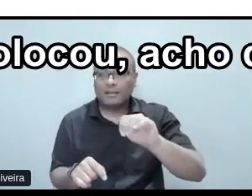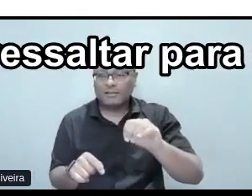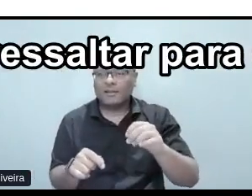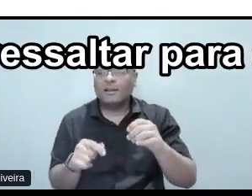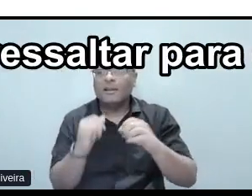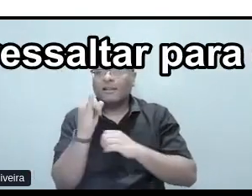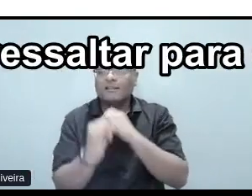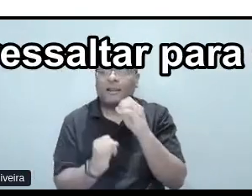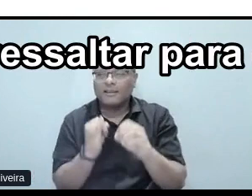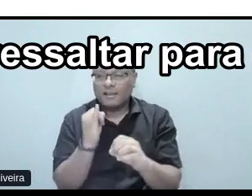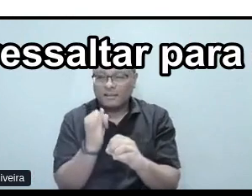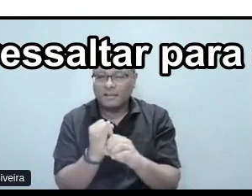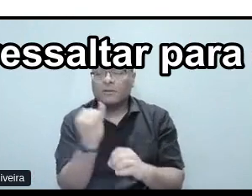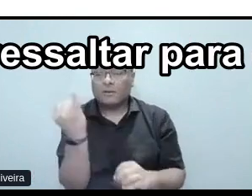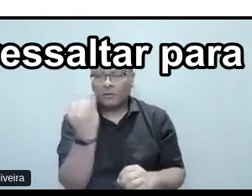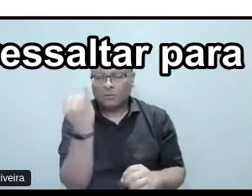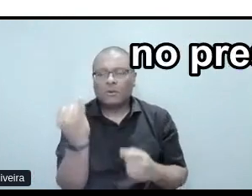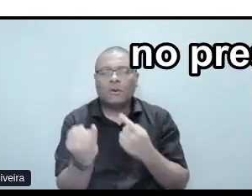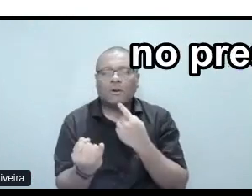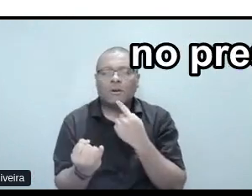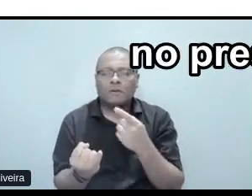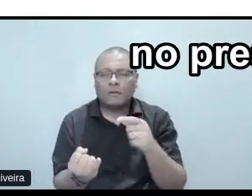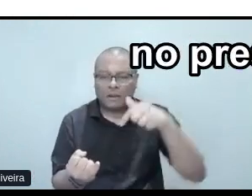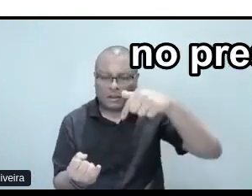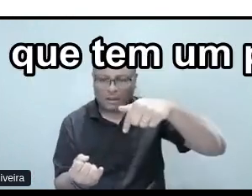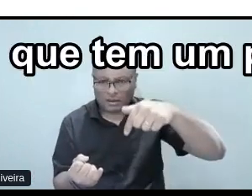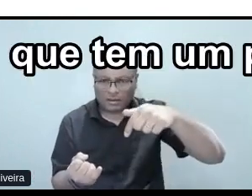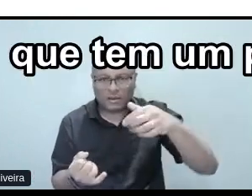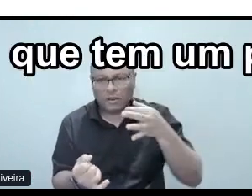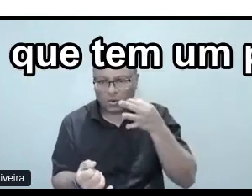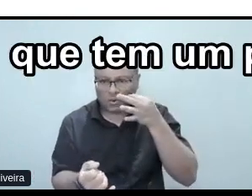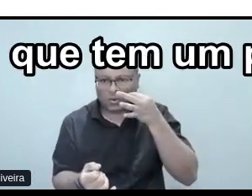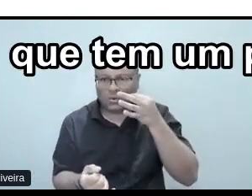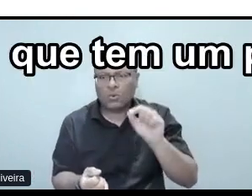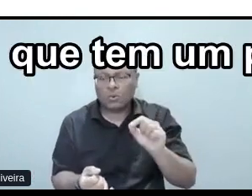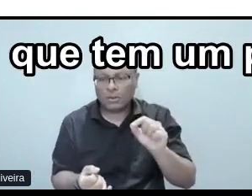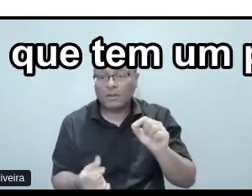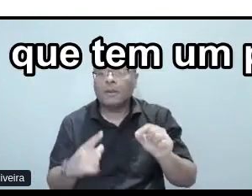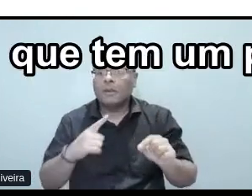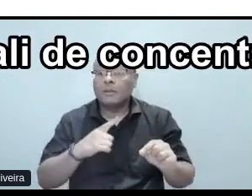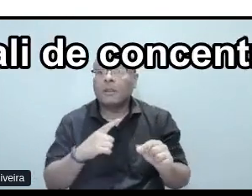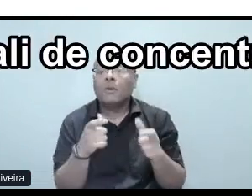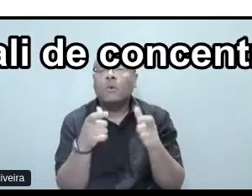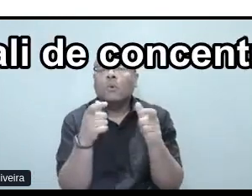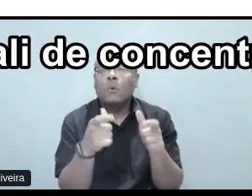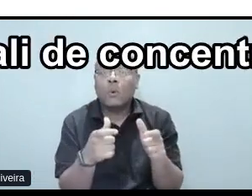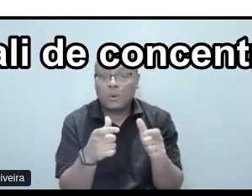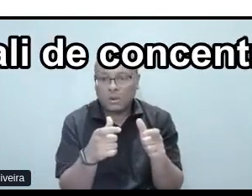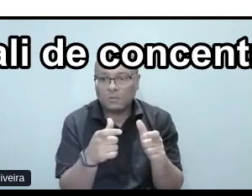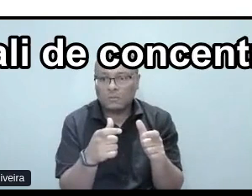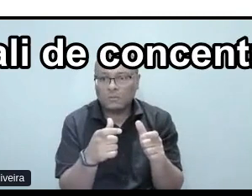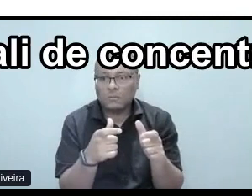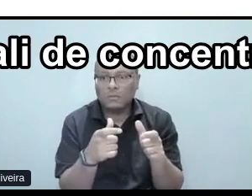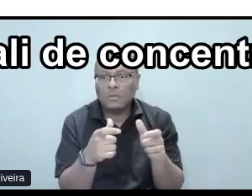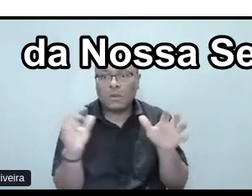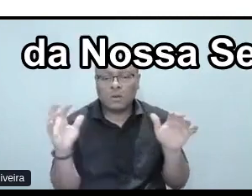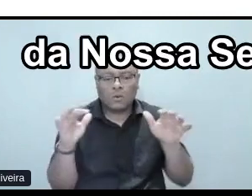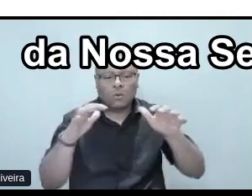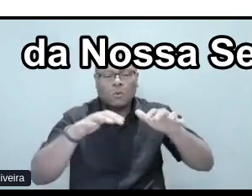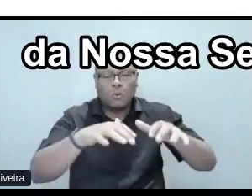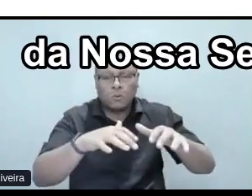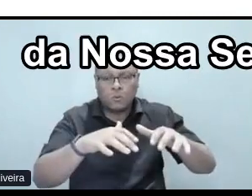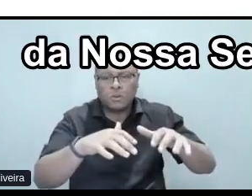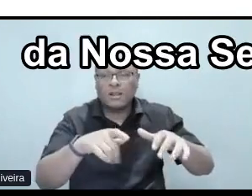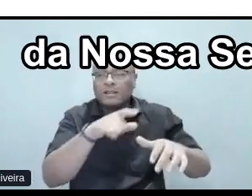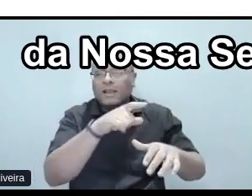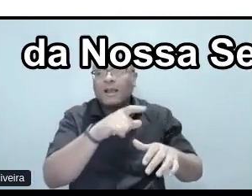que é importante ressaltar para quem está aqui no presencial, que tem um ponto também ali de concentração na matriz